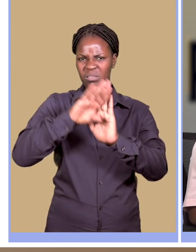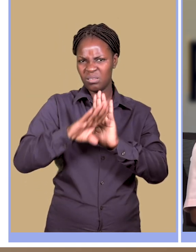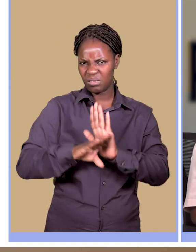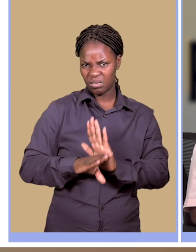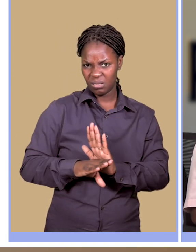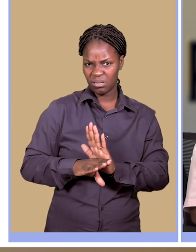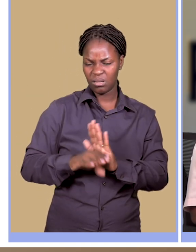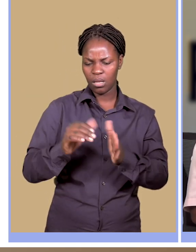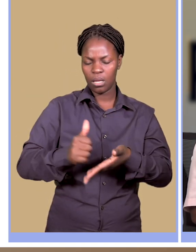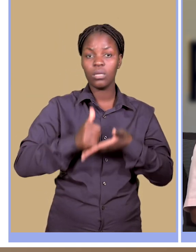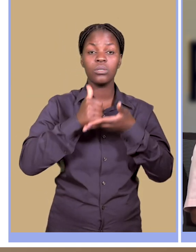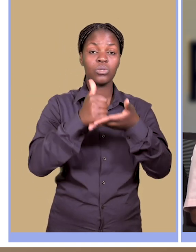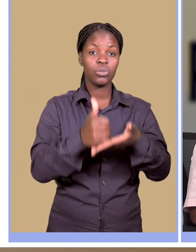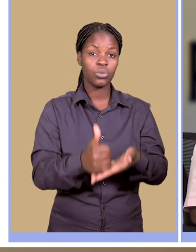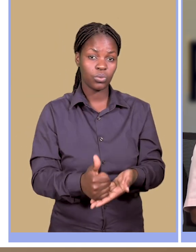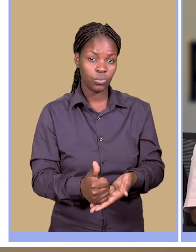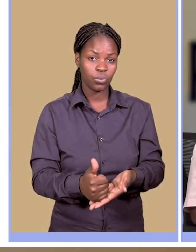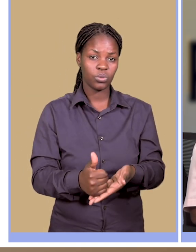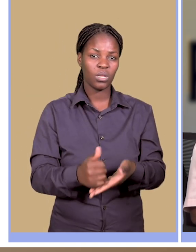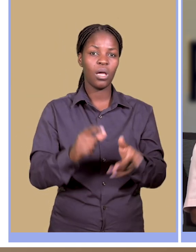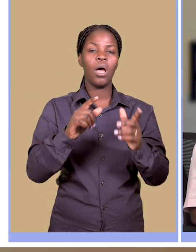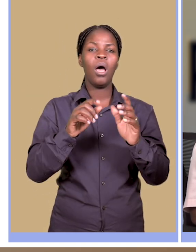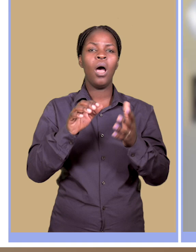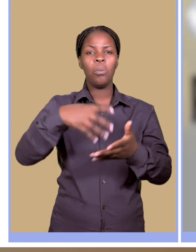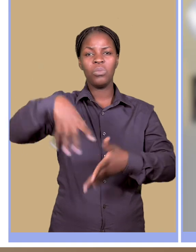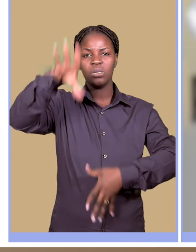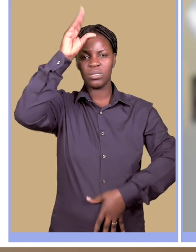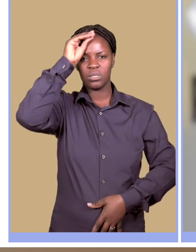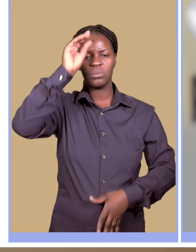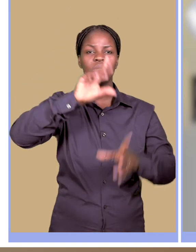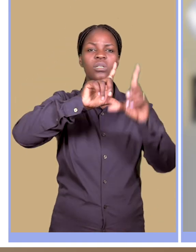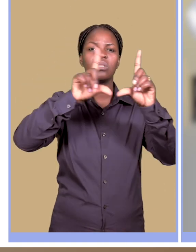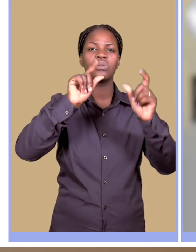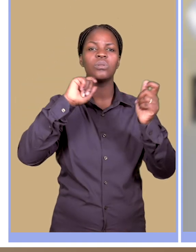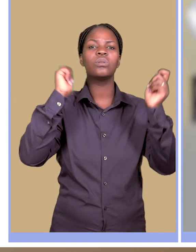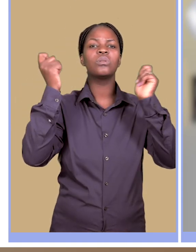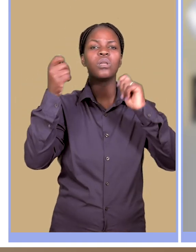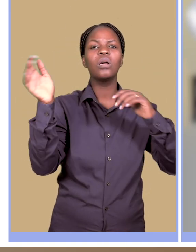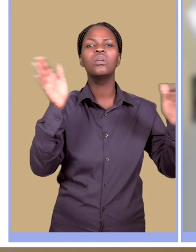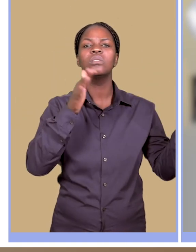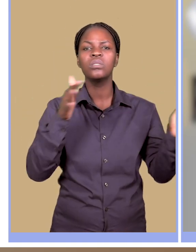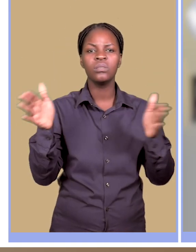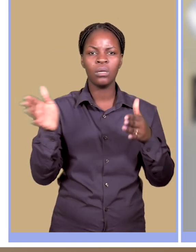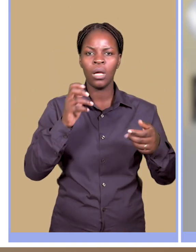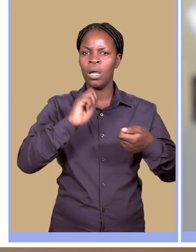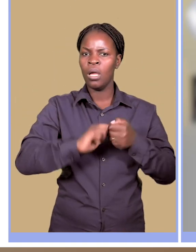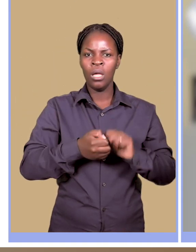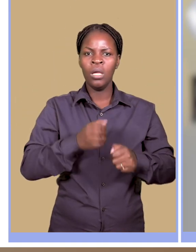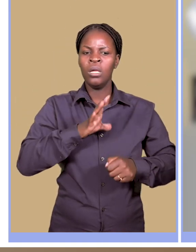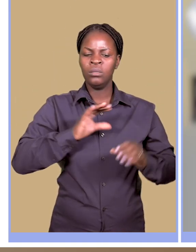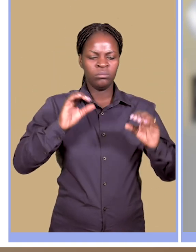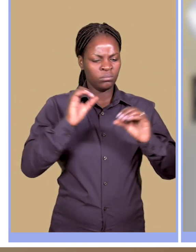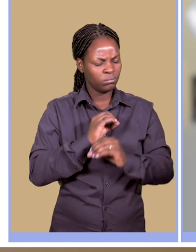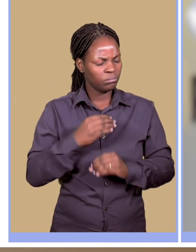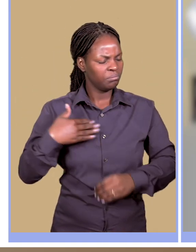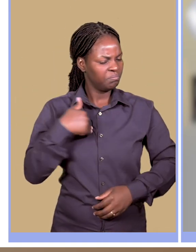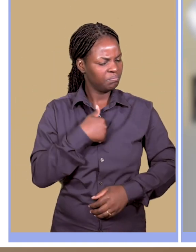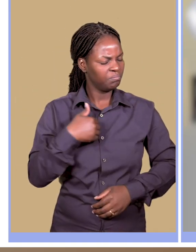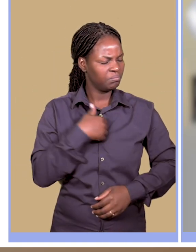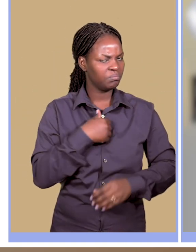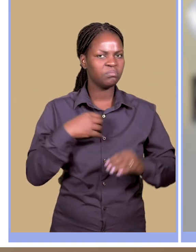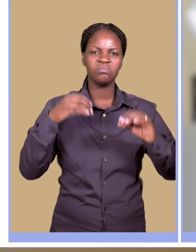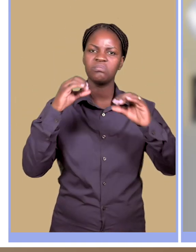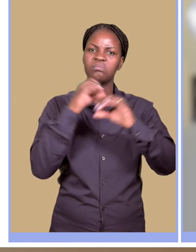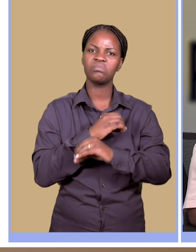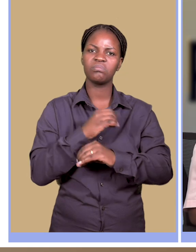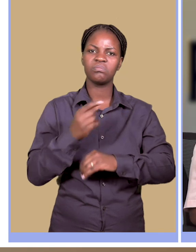para que a questão de mudanças climáticas não possa criar problemas de morte, por aí em